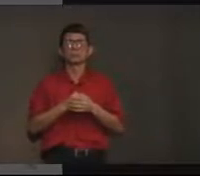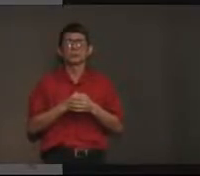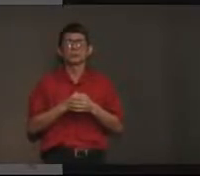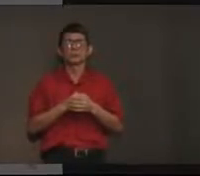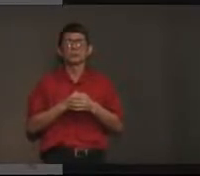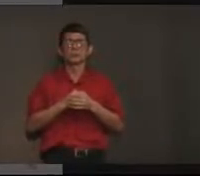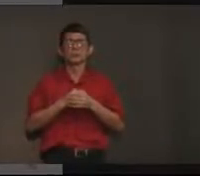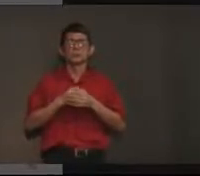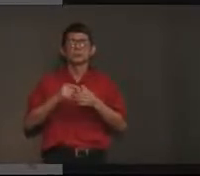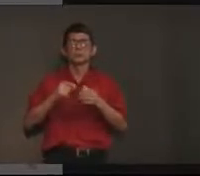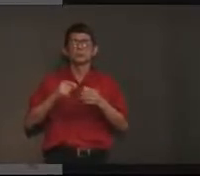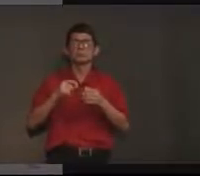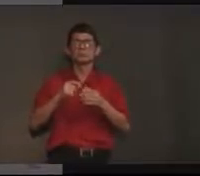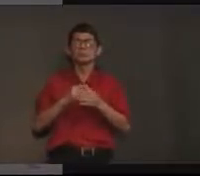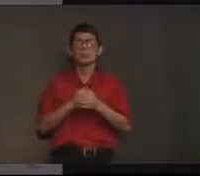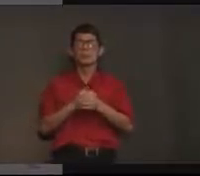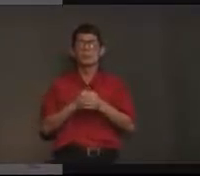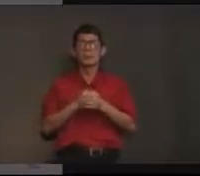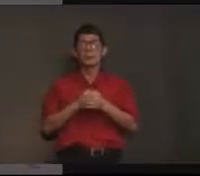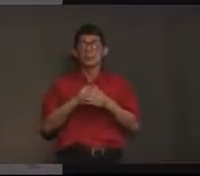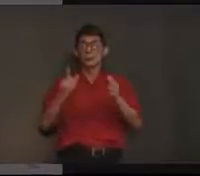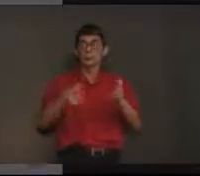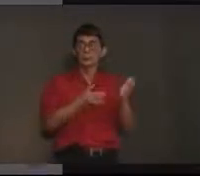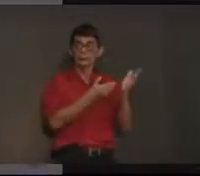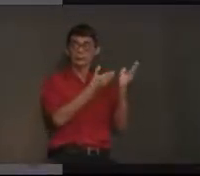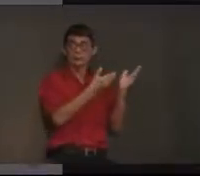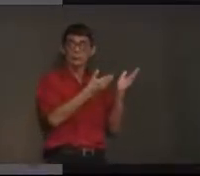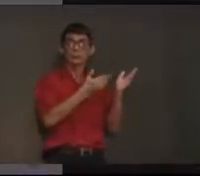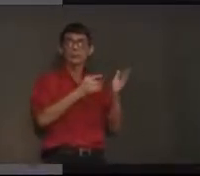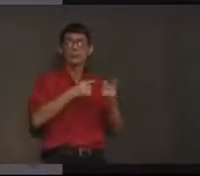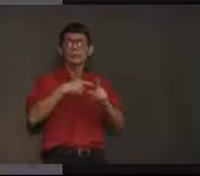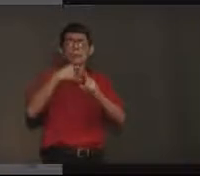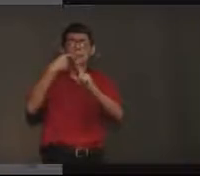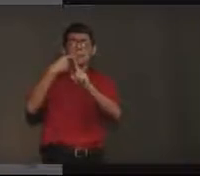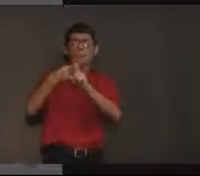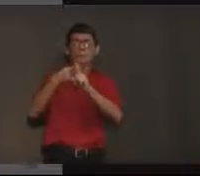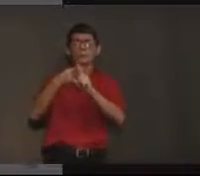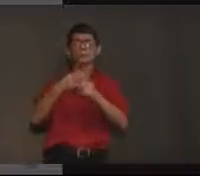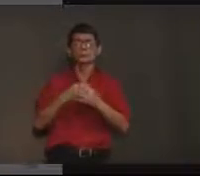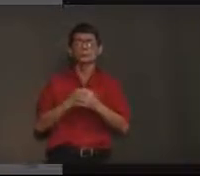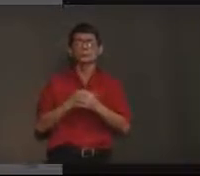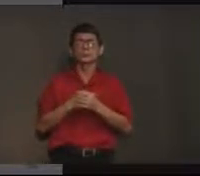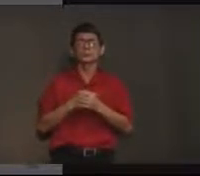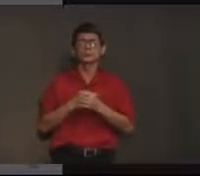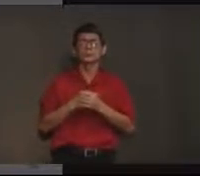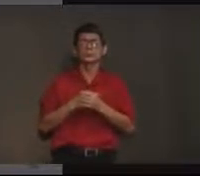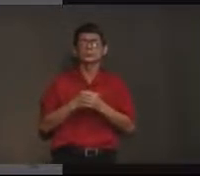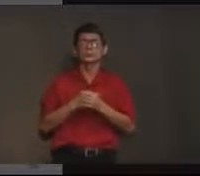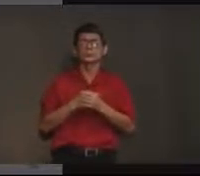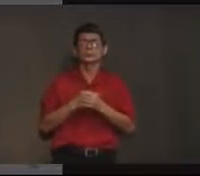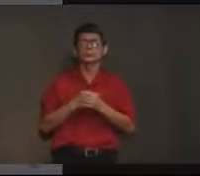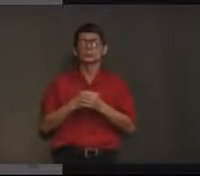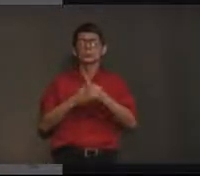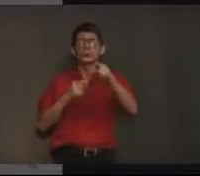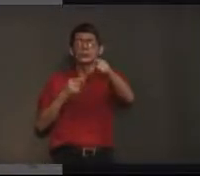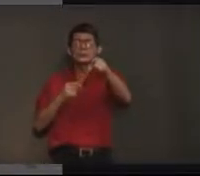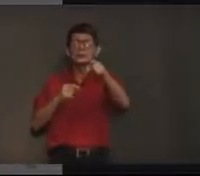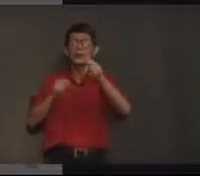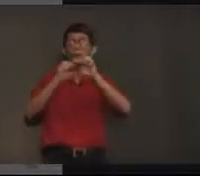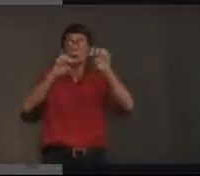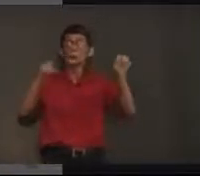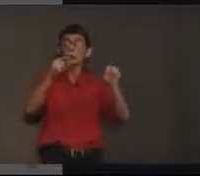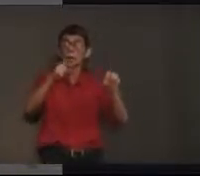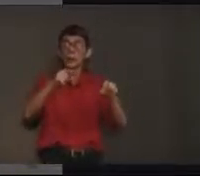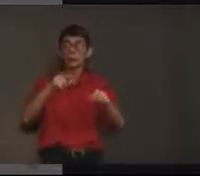- Verde XX a parte de essa Lambadão Irlanda dois praticamente representam a velocidade de propagação